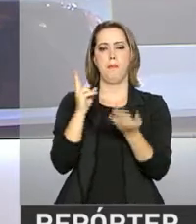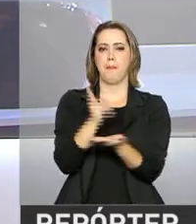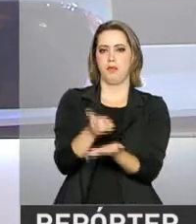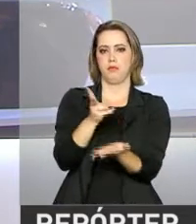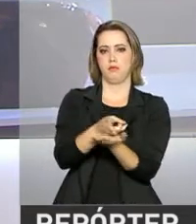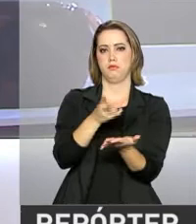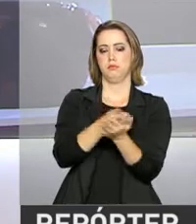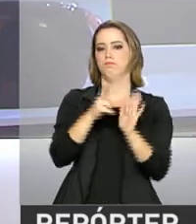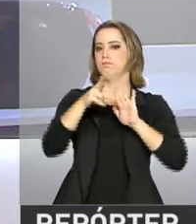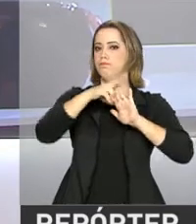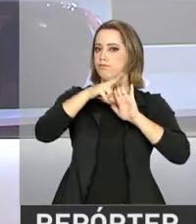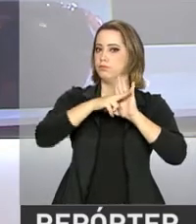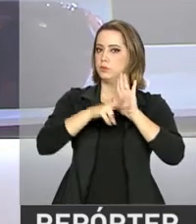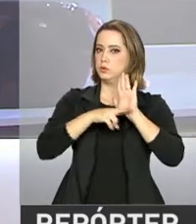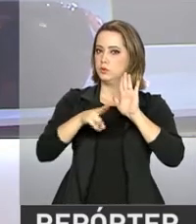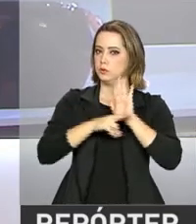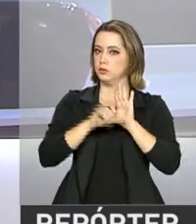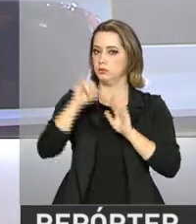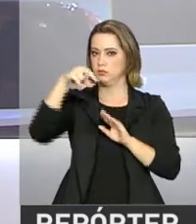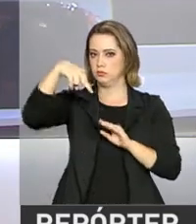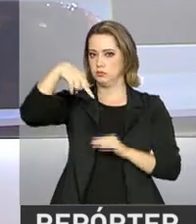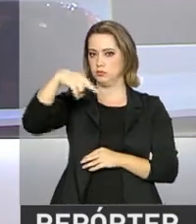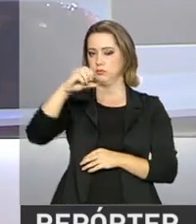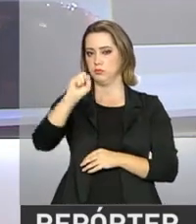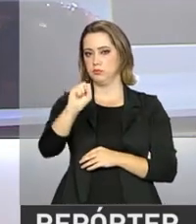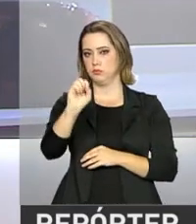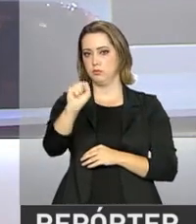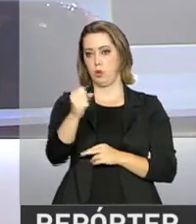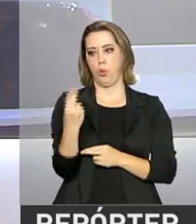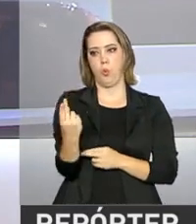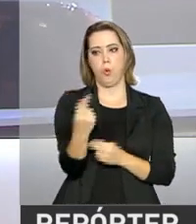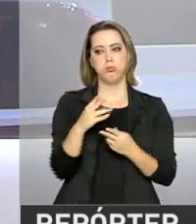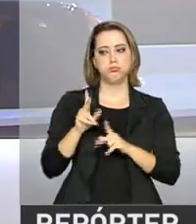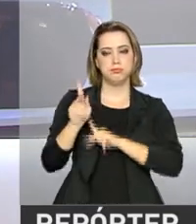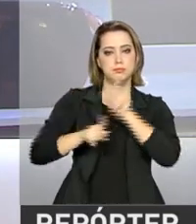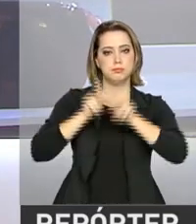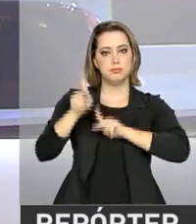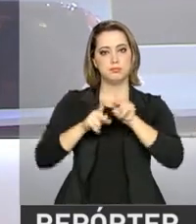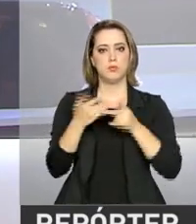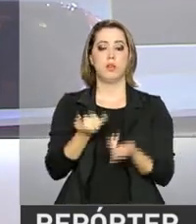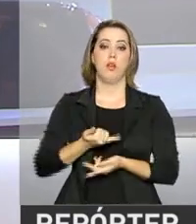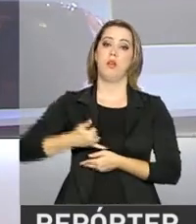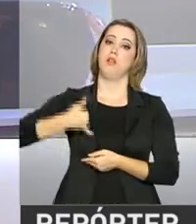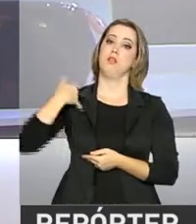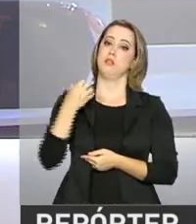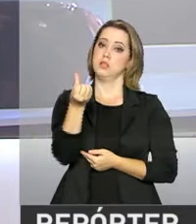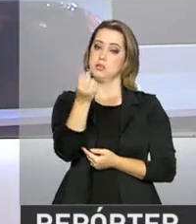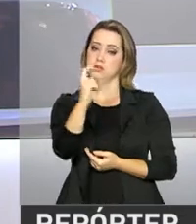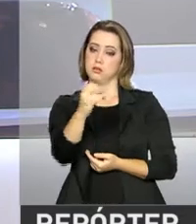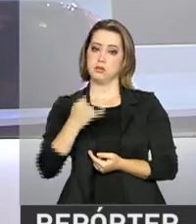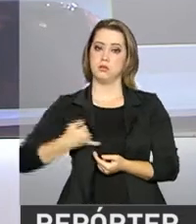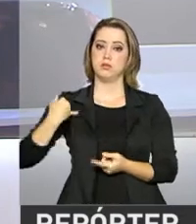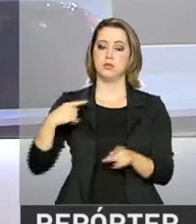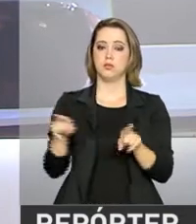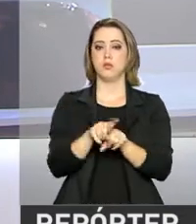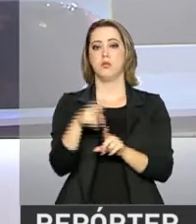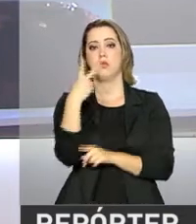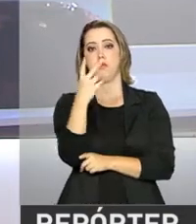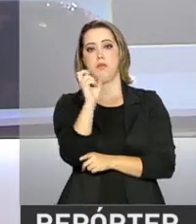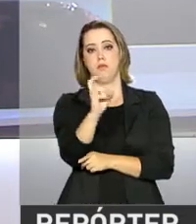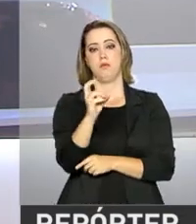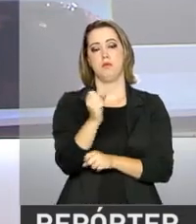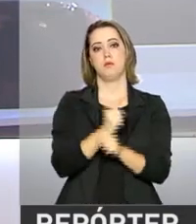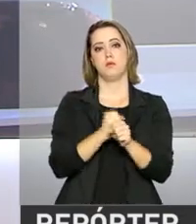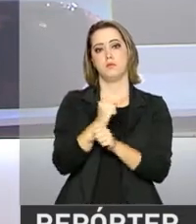regime geral da previdência social assim como toda a população idade mínima de 65 anos e pelo menos 25